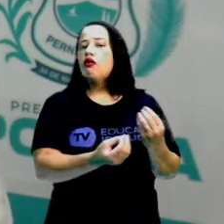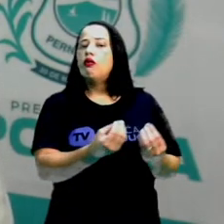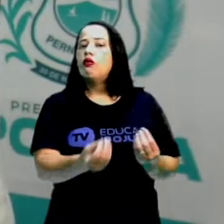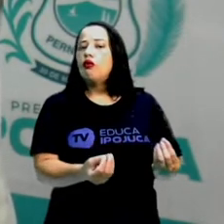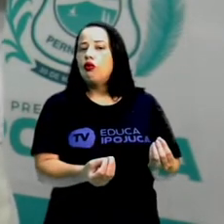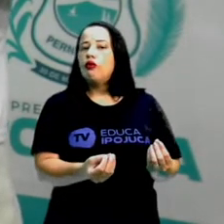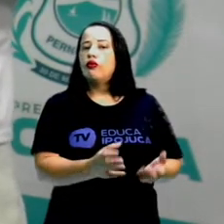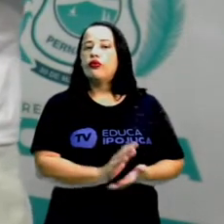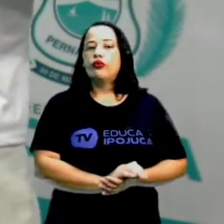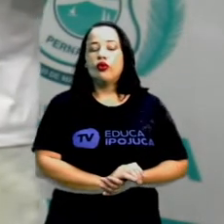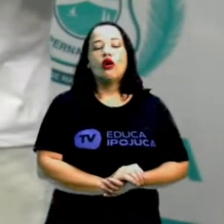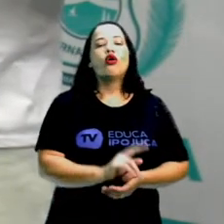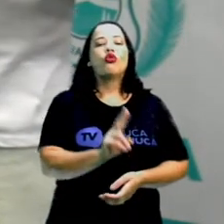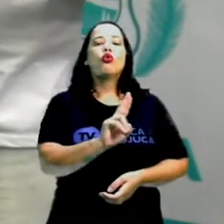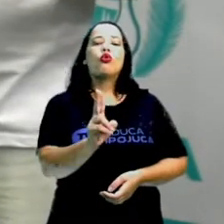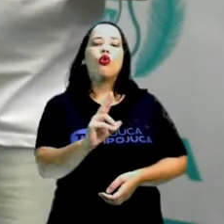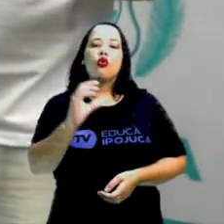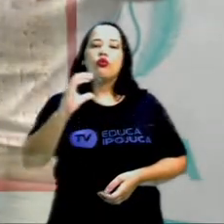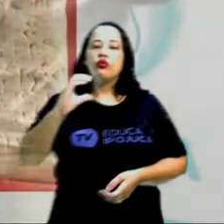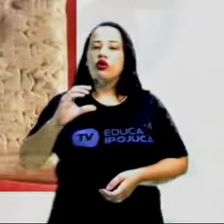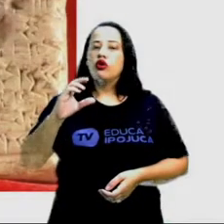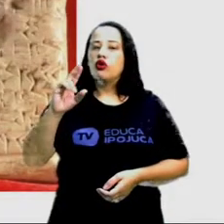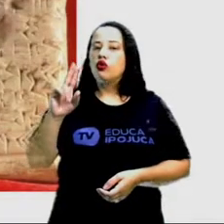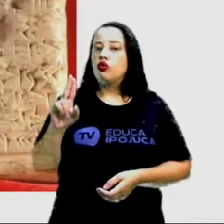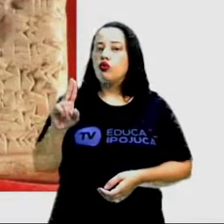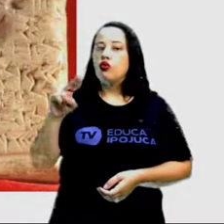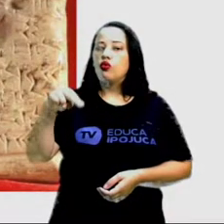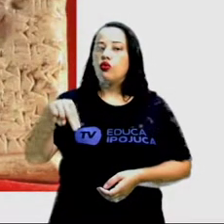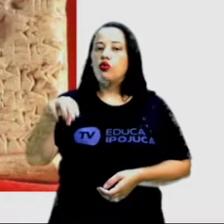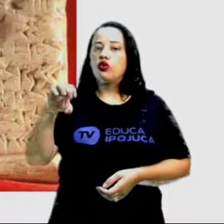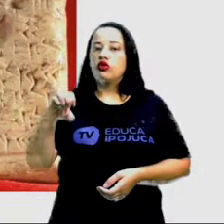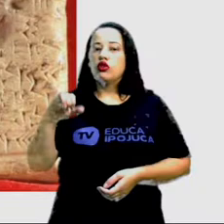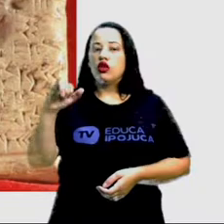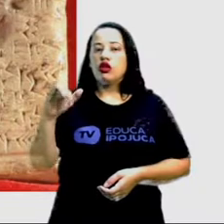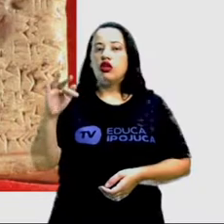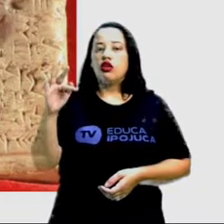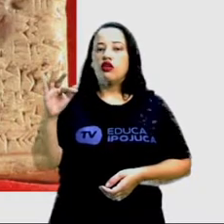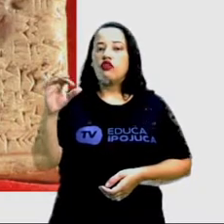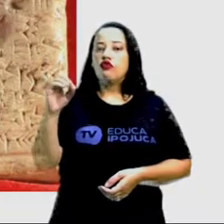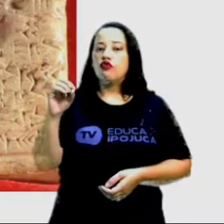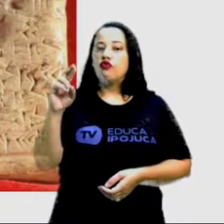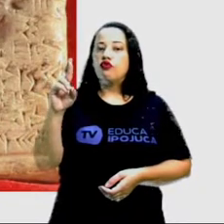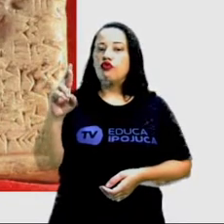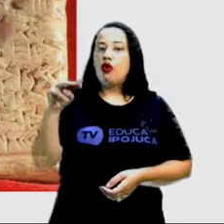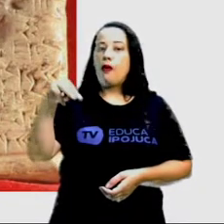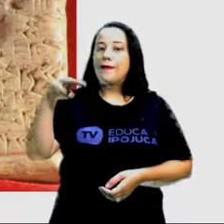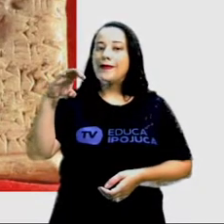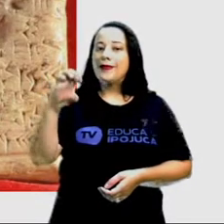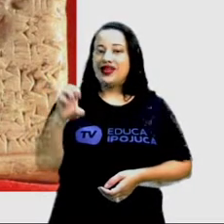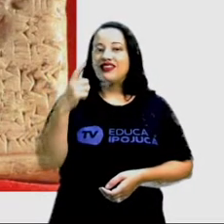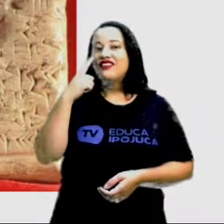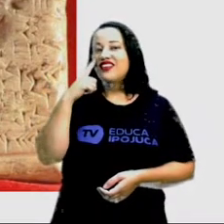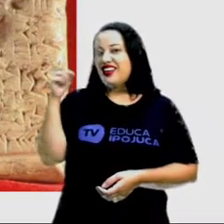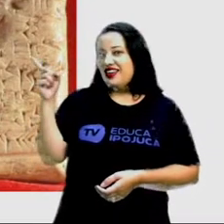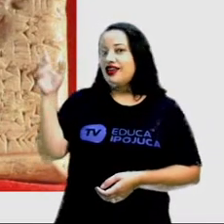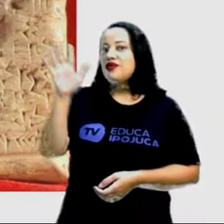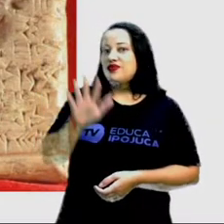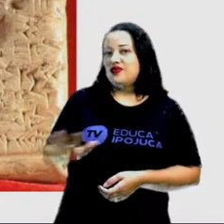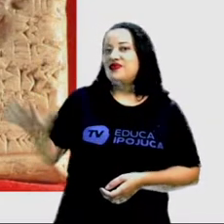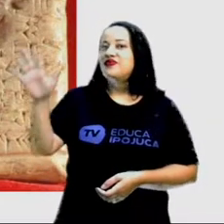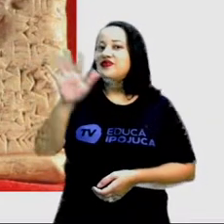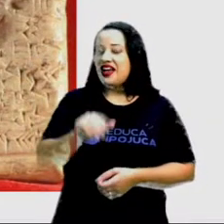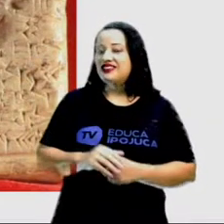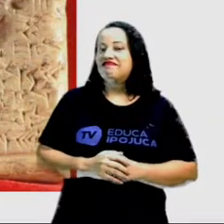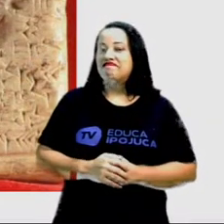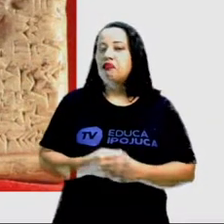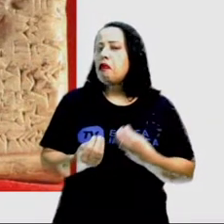chamada escrita cuneiforme, que é essa que vocês estão vendo aí na imagem. Ela era feita em placas